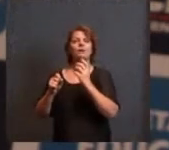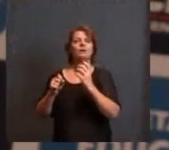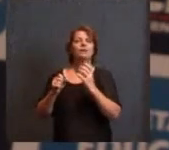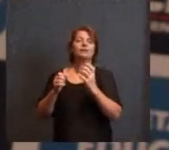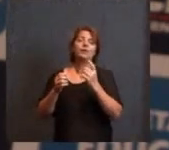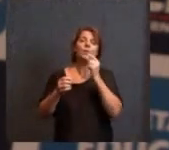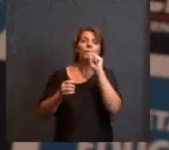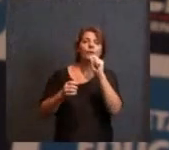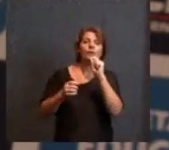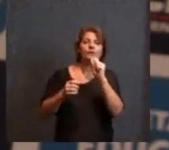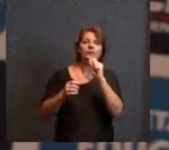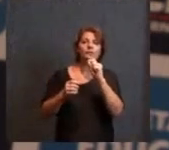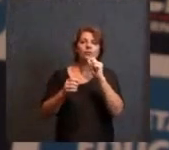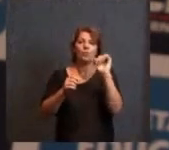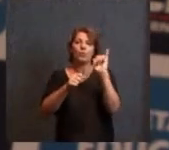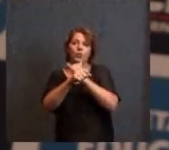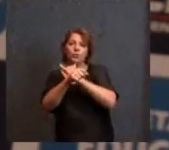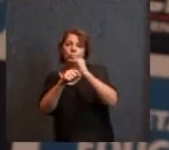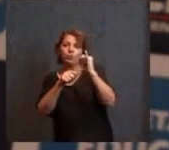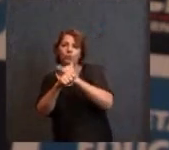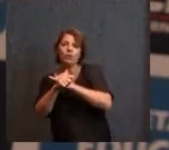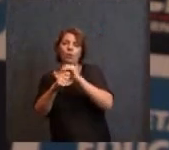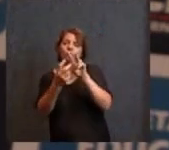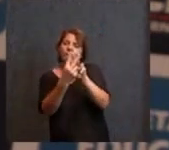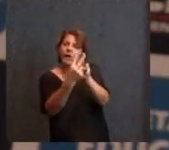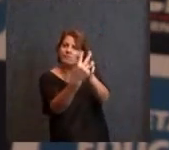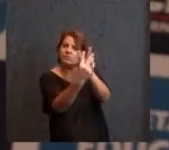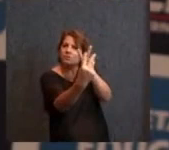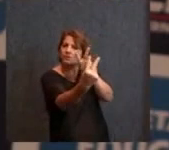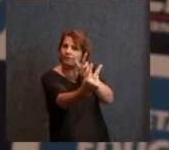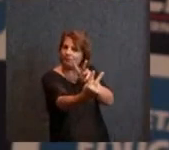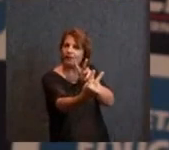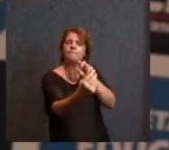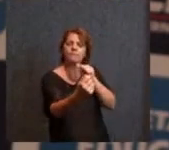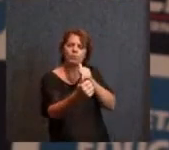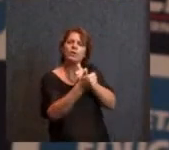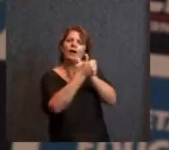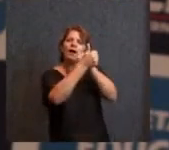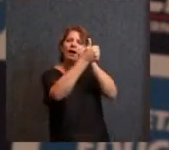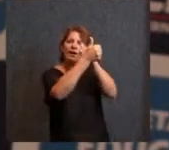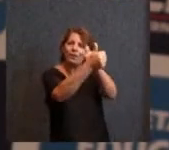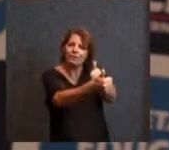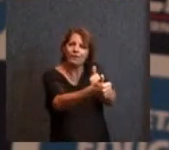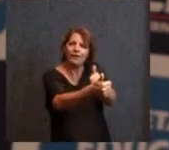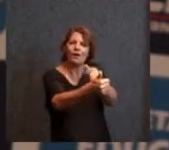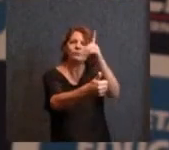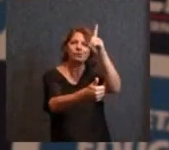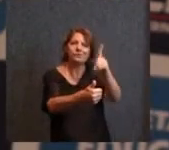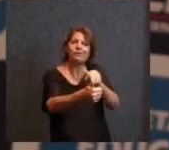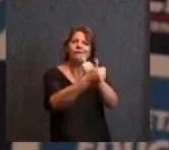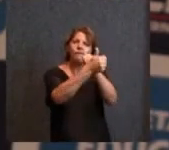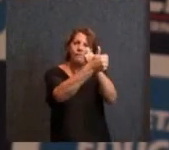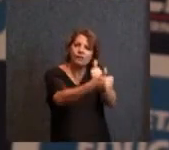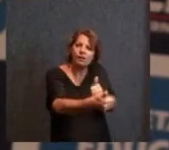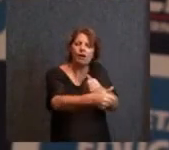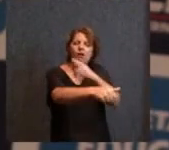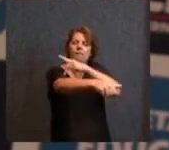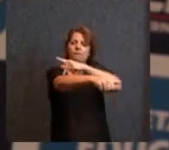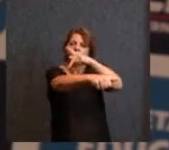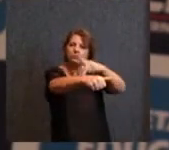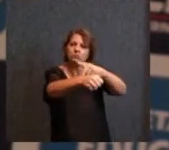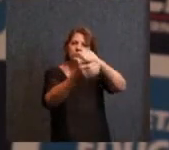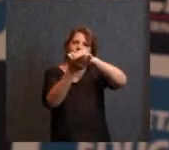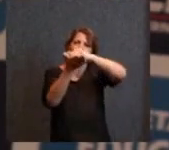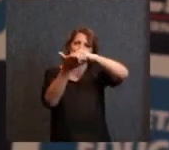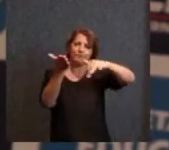no YouTube ou com o StreamYard acompanhando das suas respectivas escolas. Aqui nós